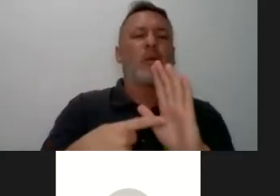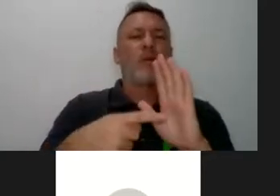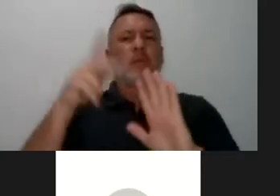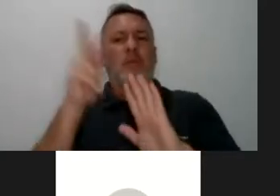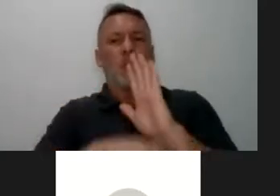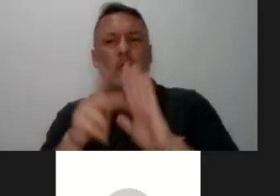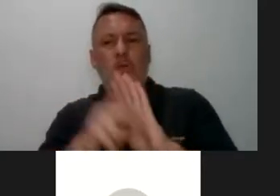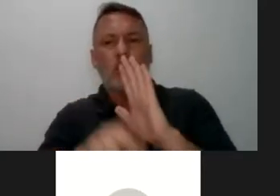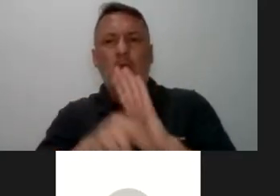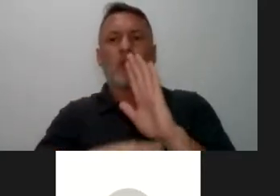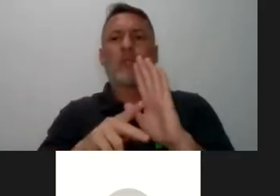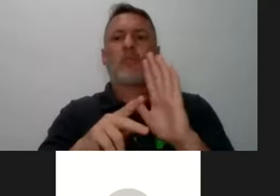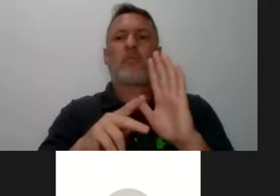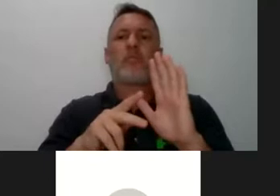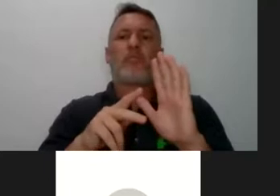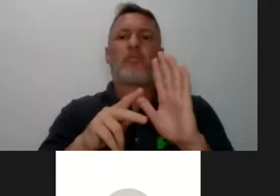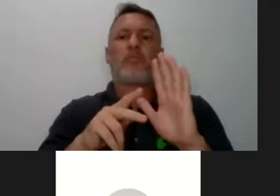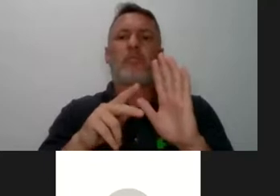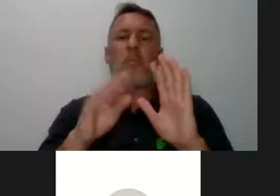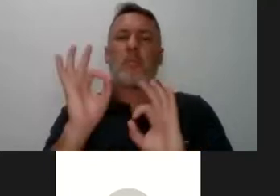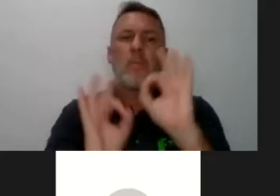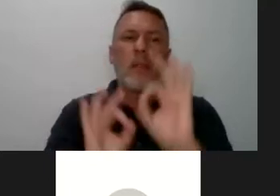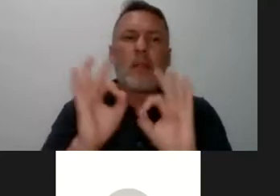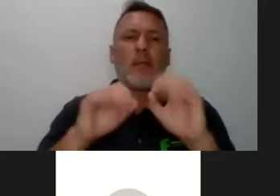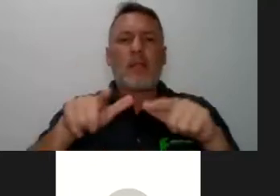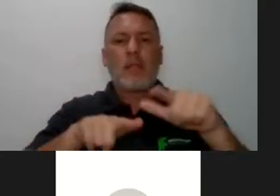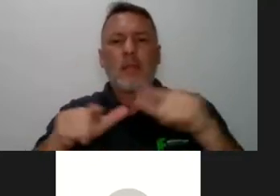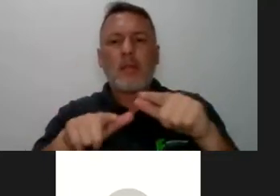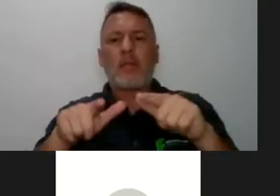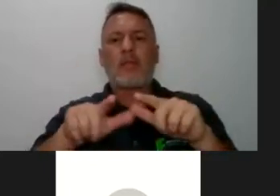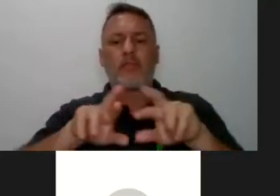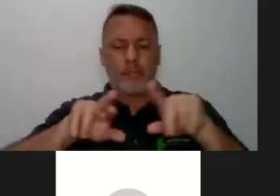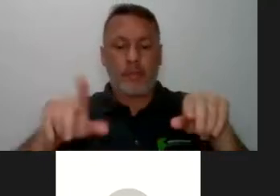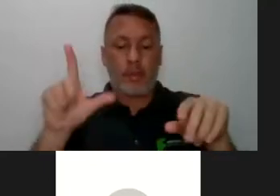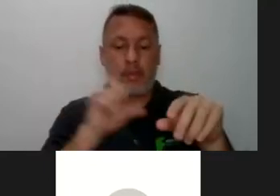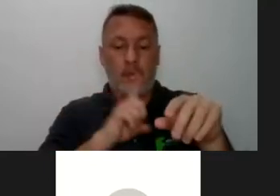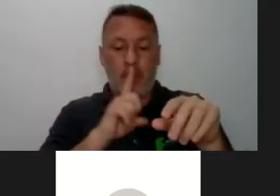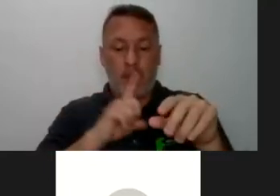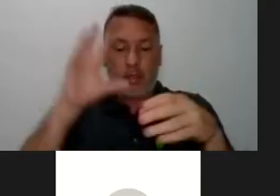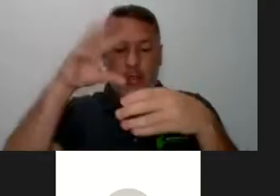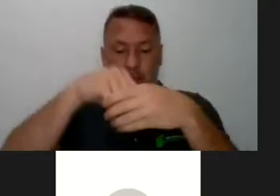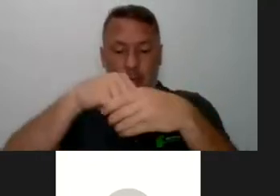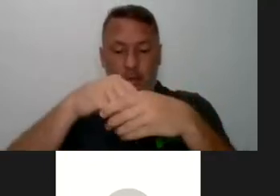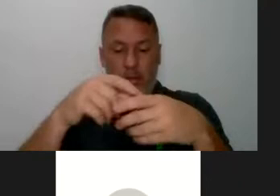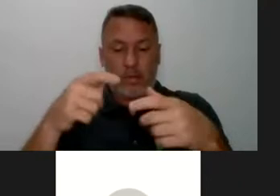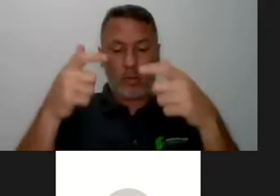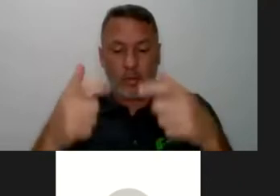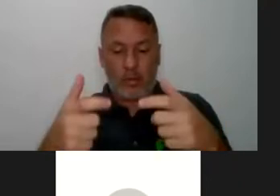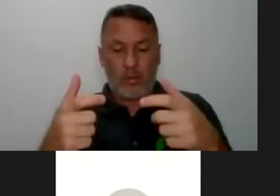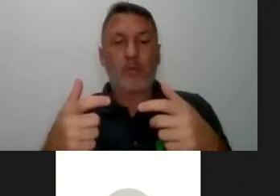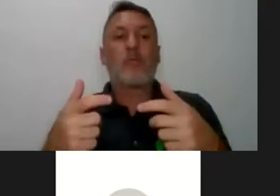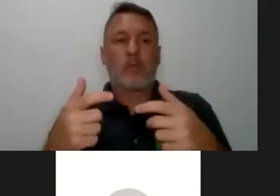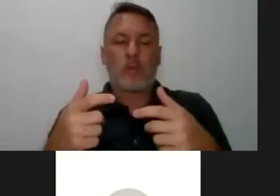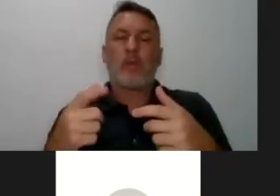nos planos de trabalho, e que a gente tenha nesse encontro construído